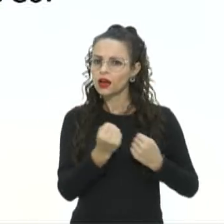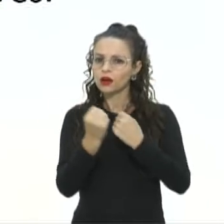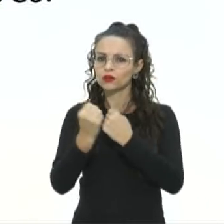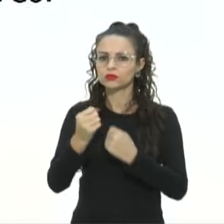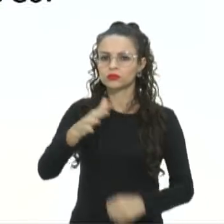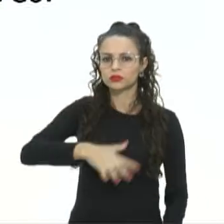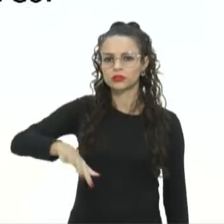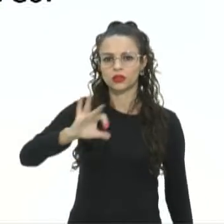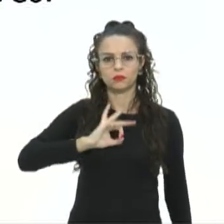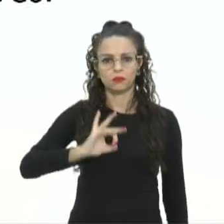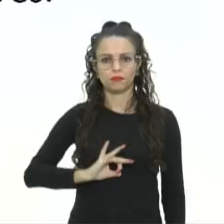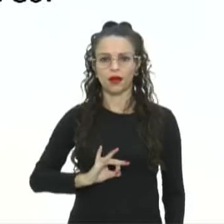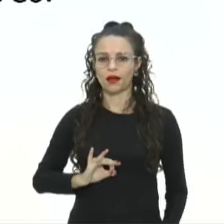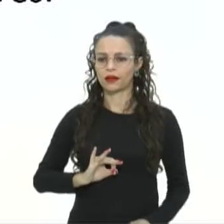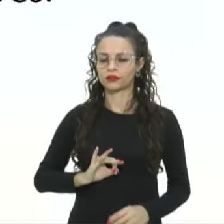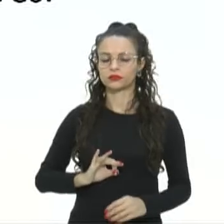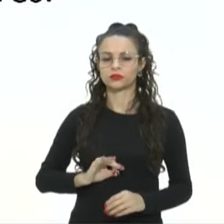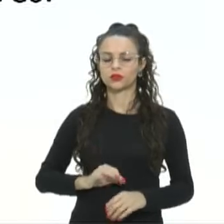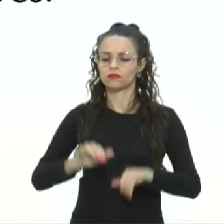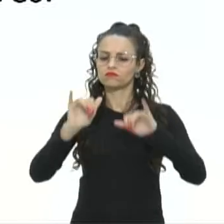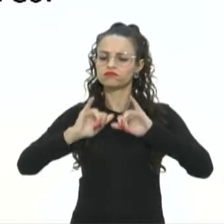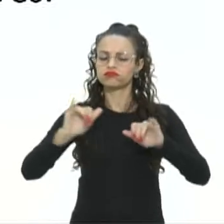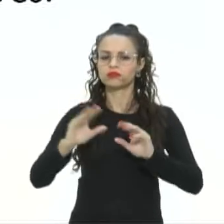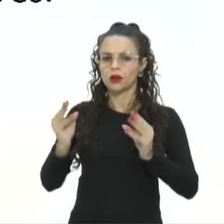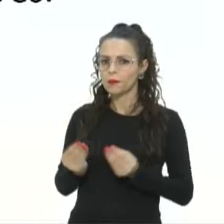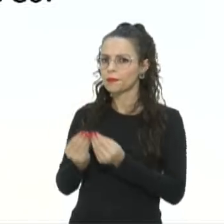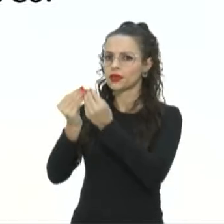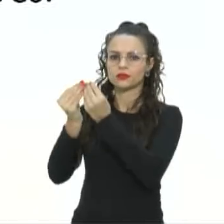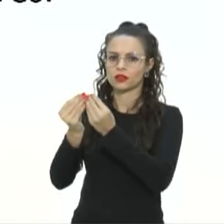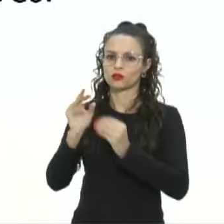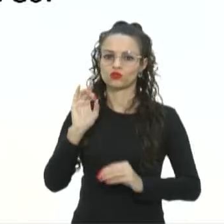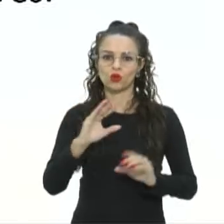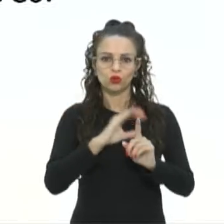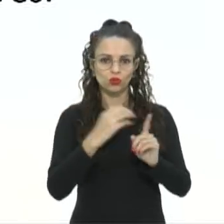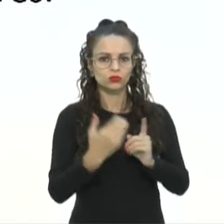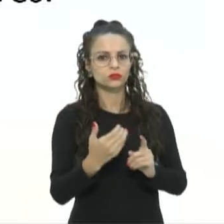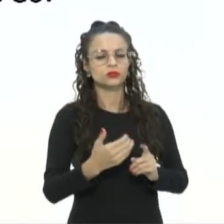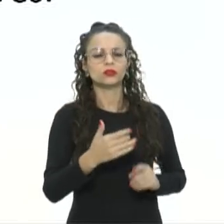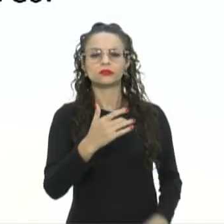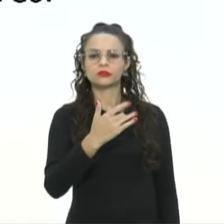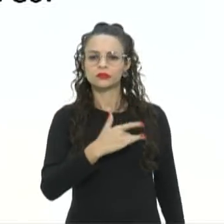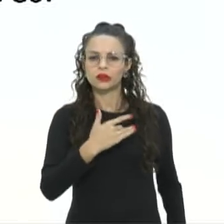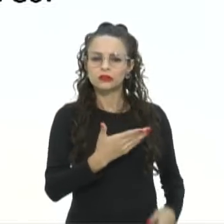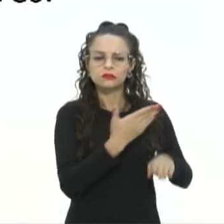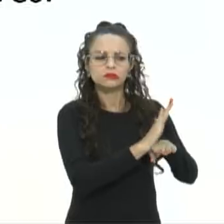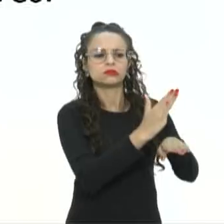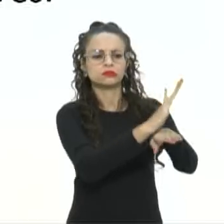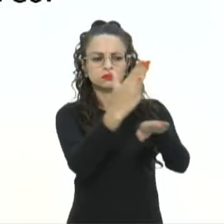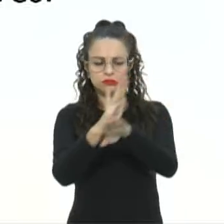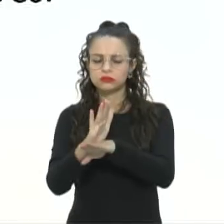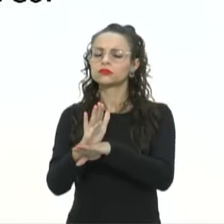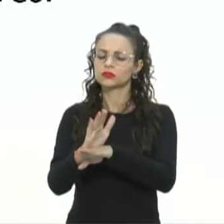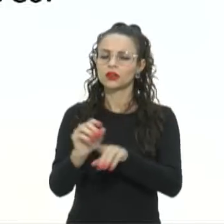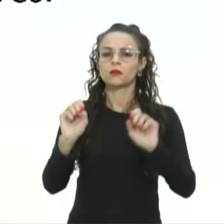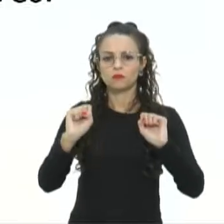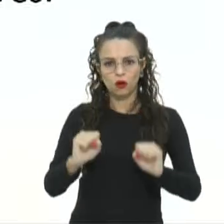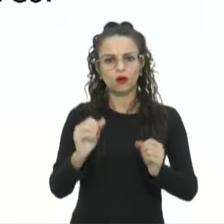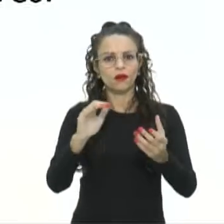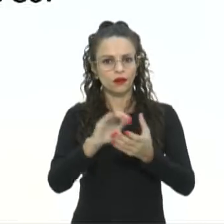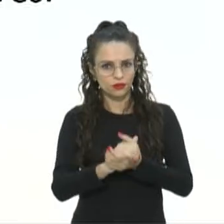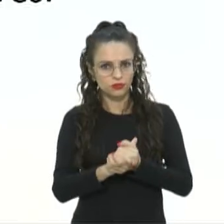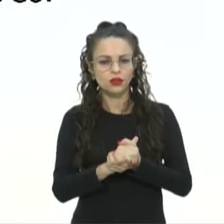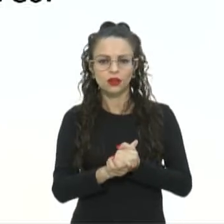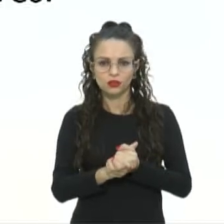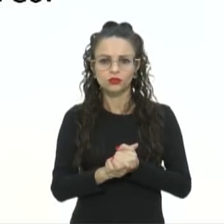padres, não rezam missa, somente cultos, praticam o serviço da caridade e a palavra de Deus. Podem ser casados,